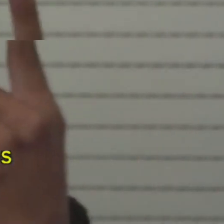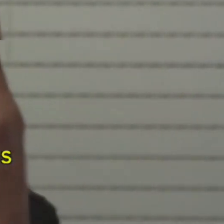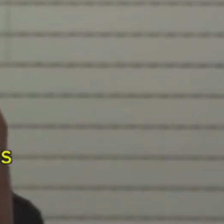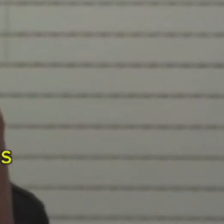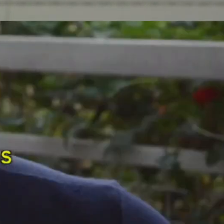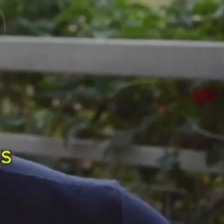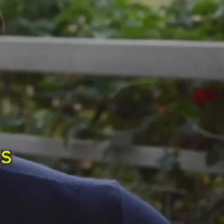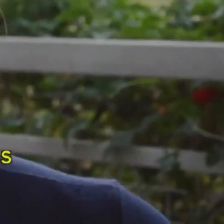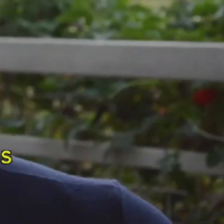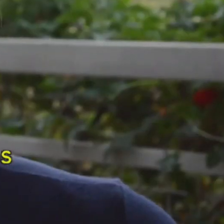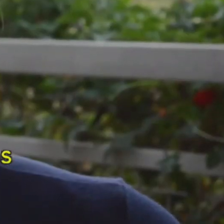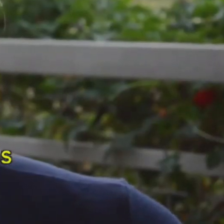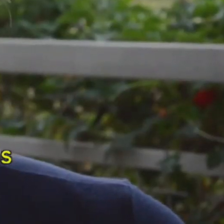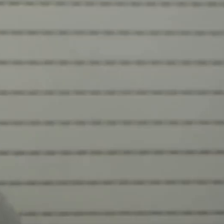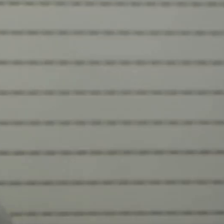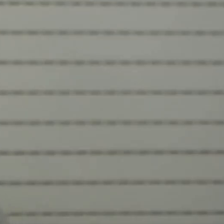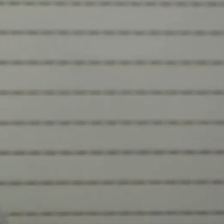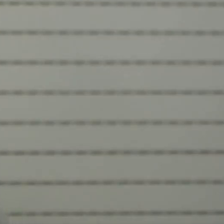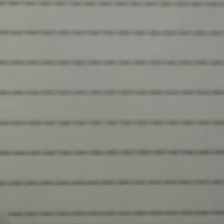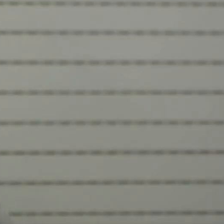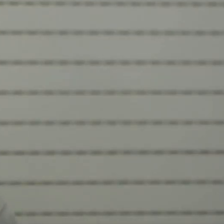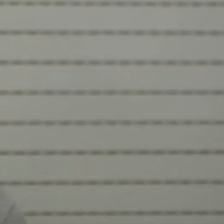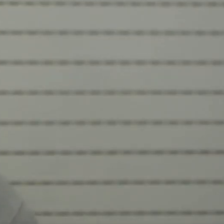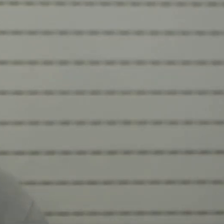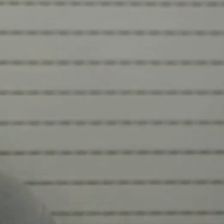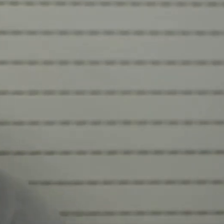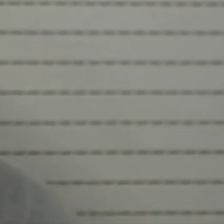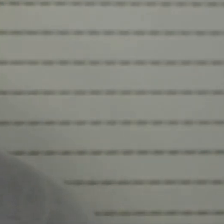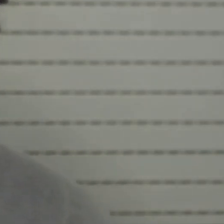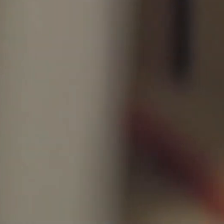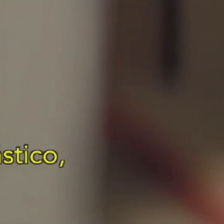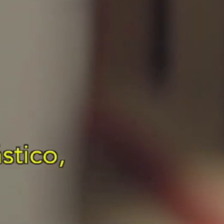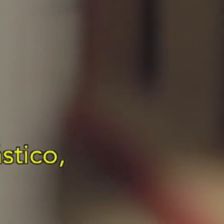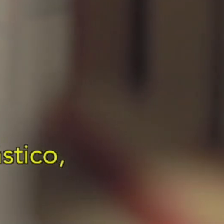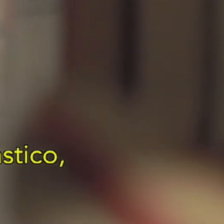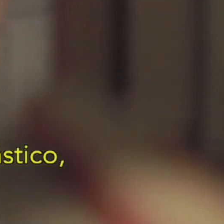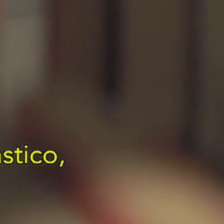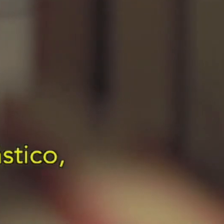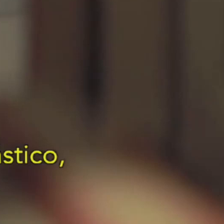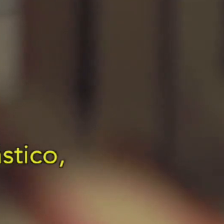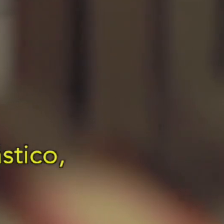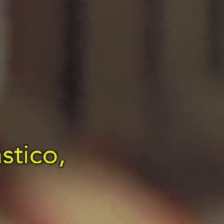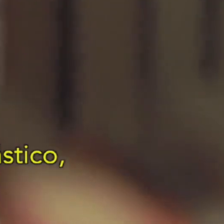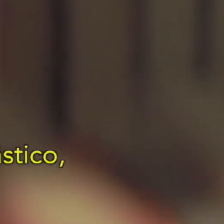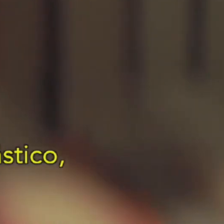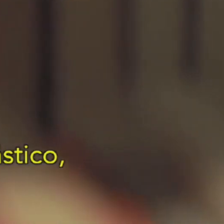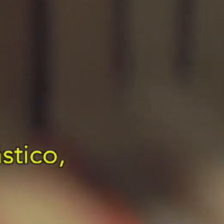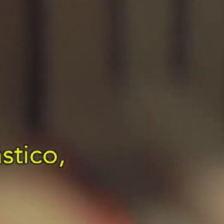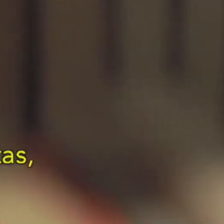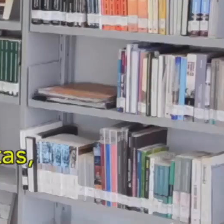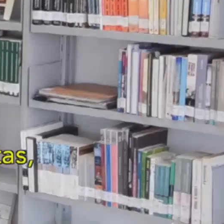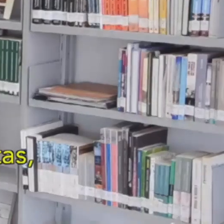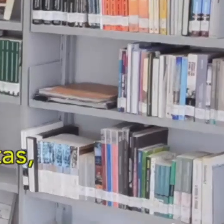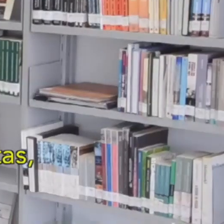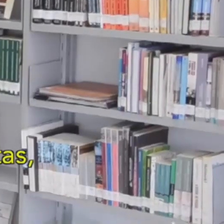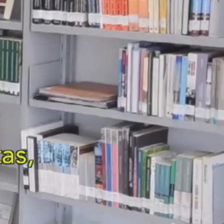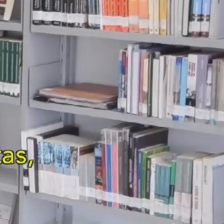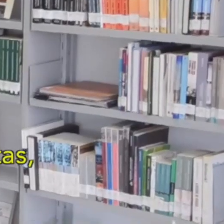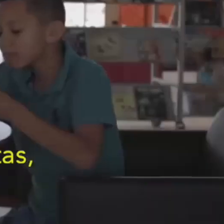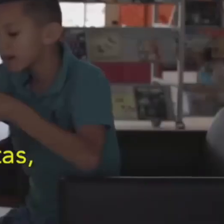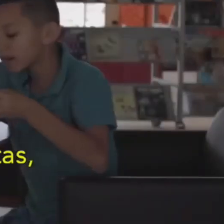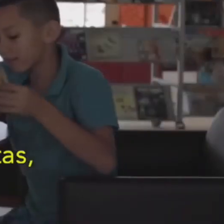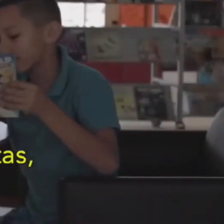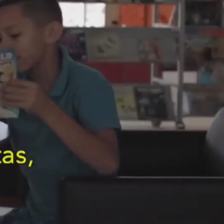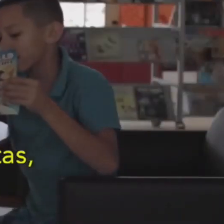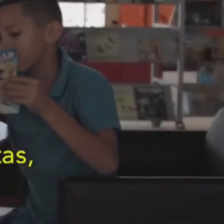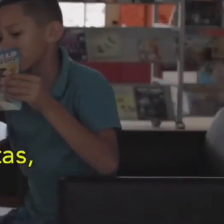Vila Lobos e a Biblioteca de São Paulo são bibliotecas vivas. Sim, elas possuem um acervo fantástico, mas junto com